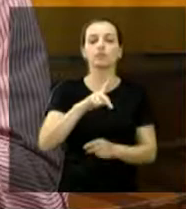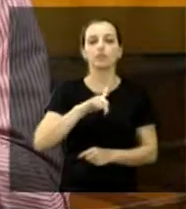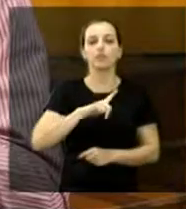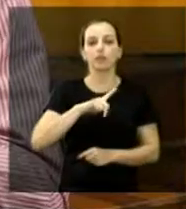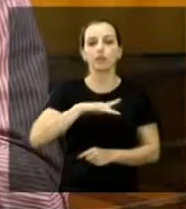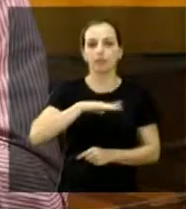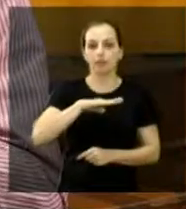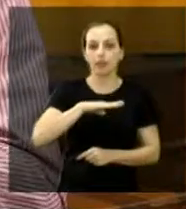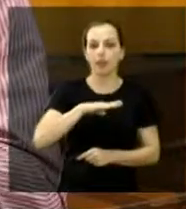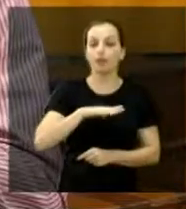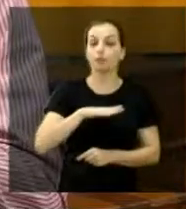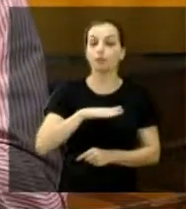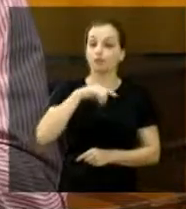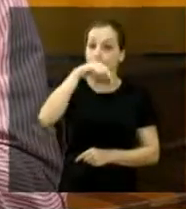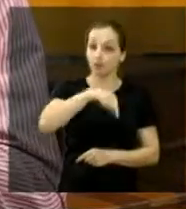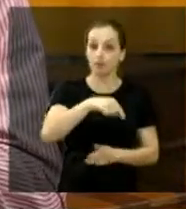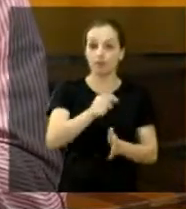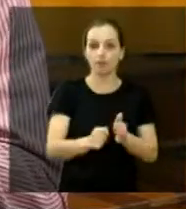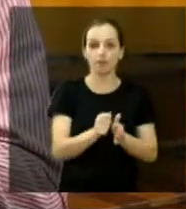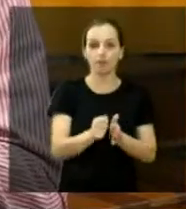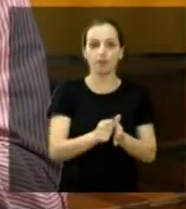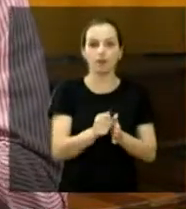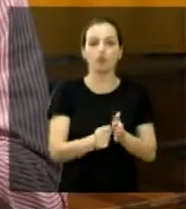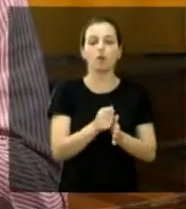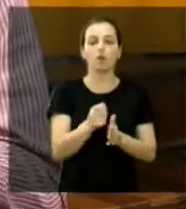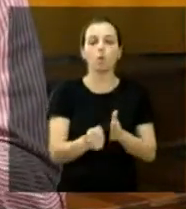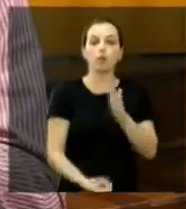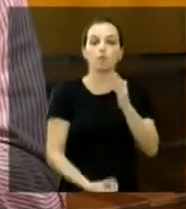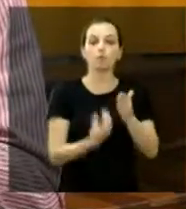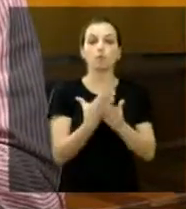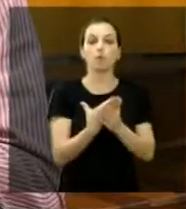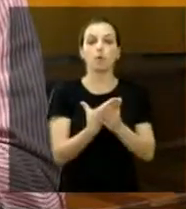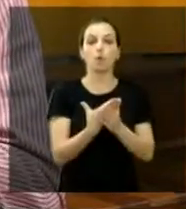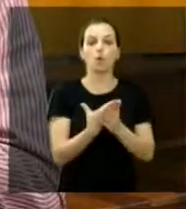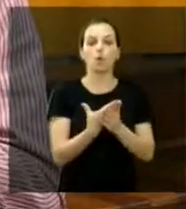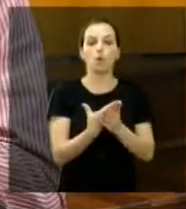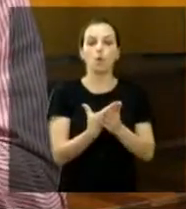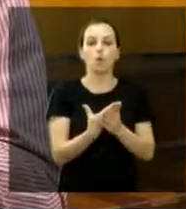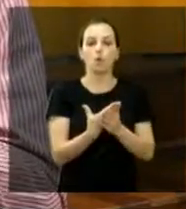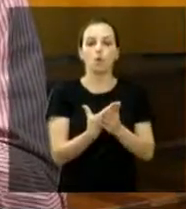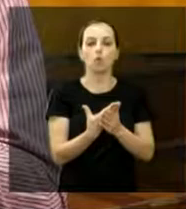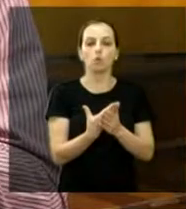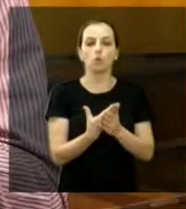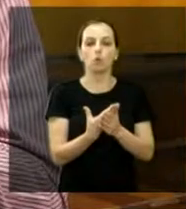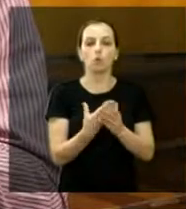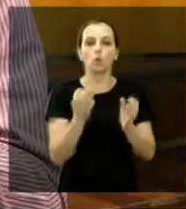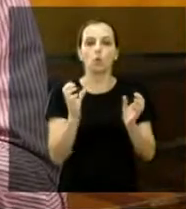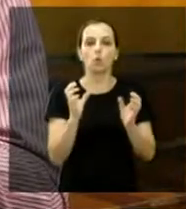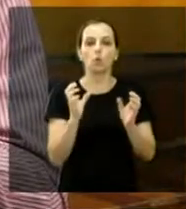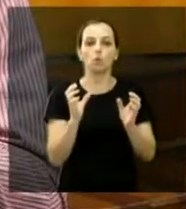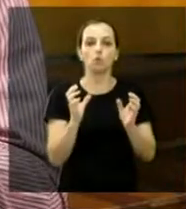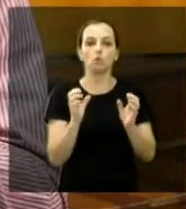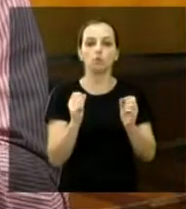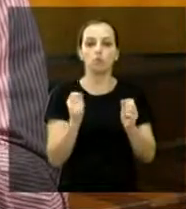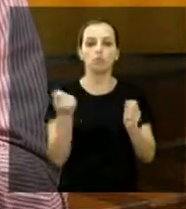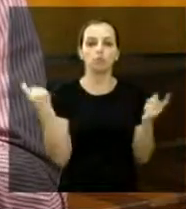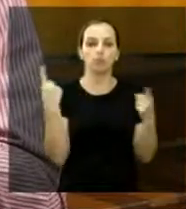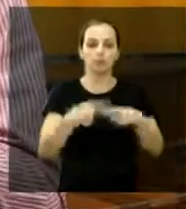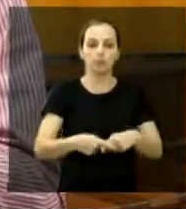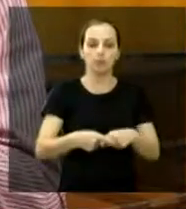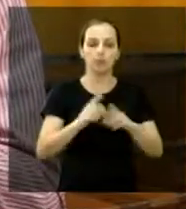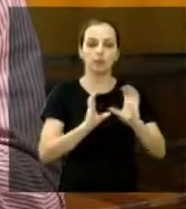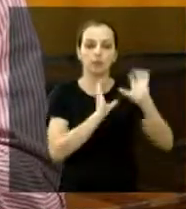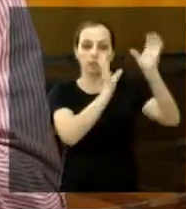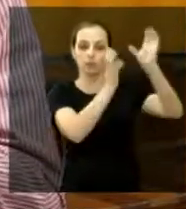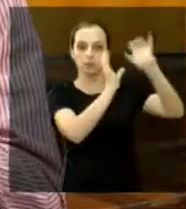a cidade de Araraquara sediou o Campeonato Sul-Americano de Basquetebol Juvenil. E o Brasil foi